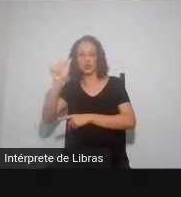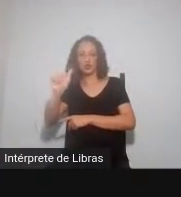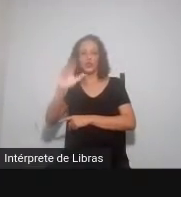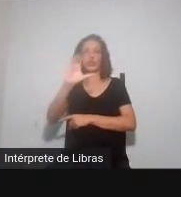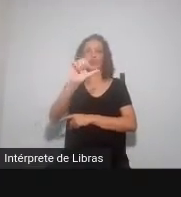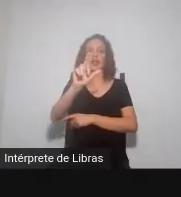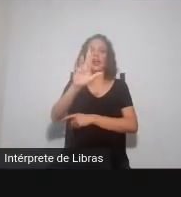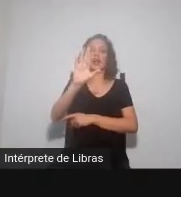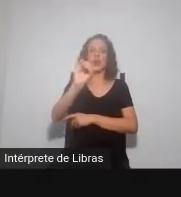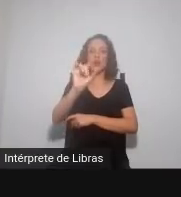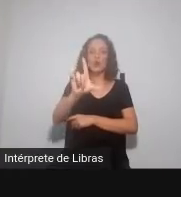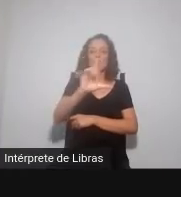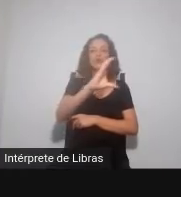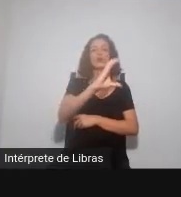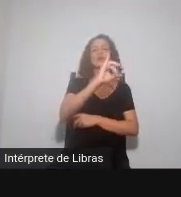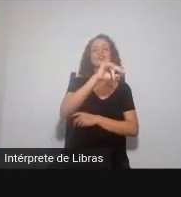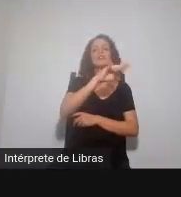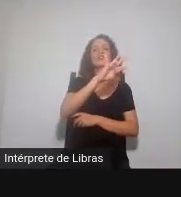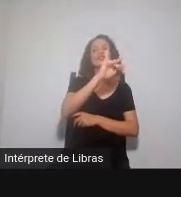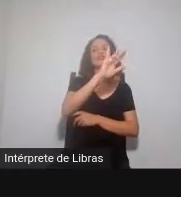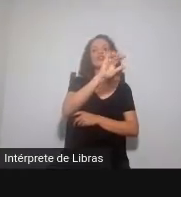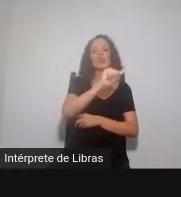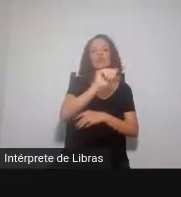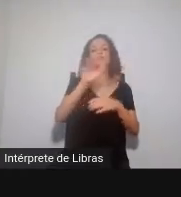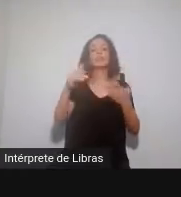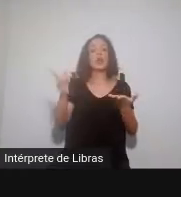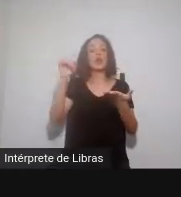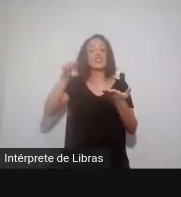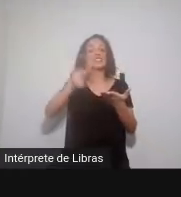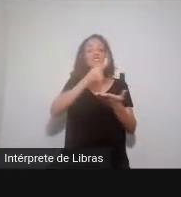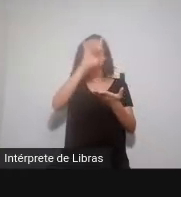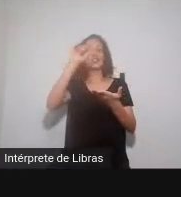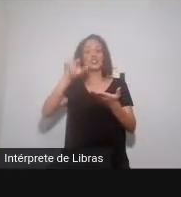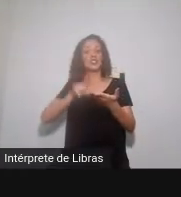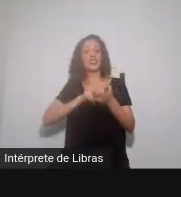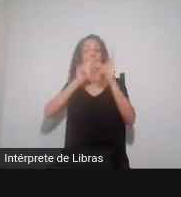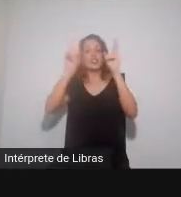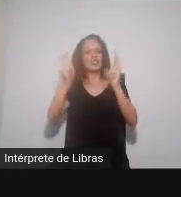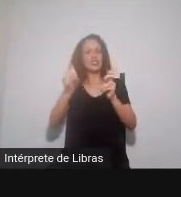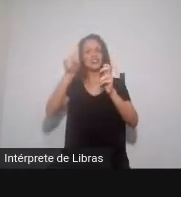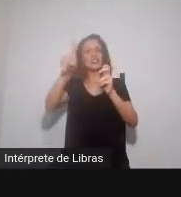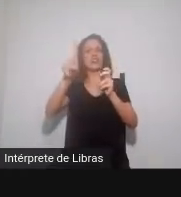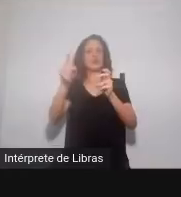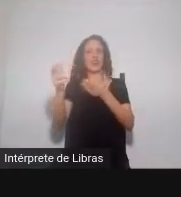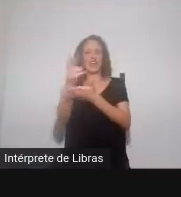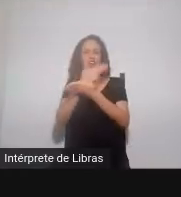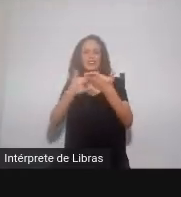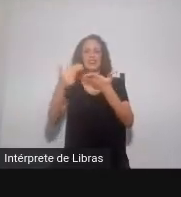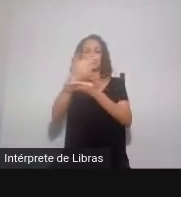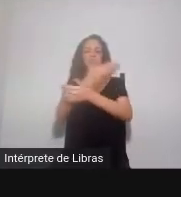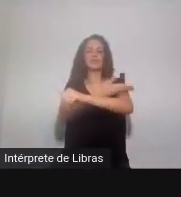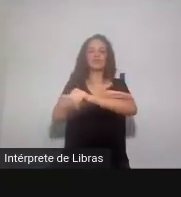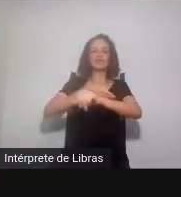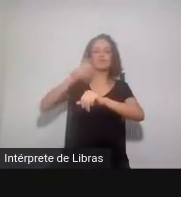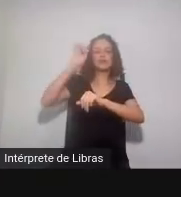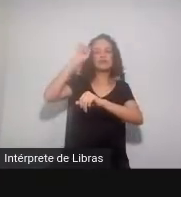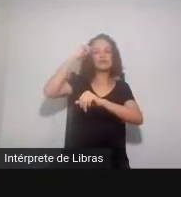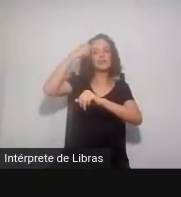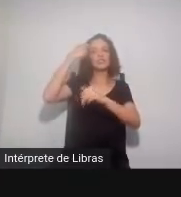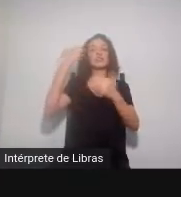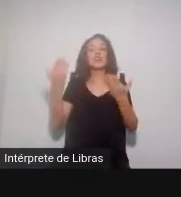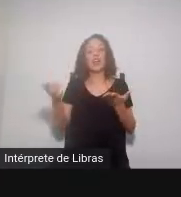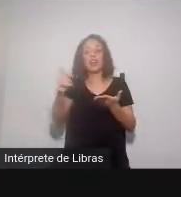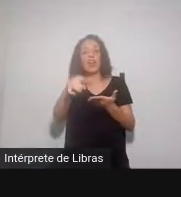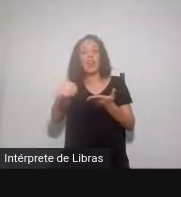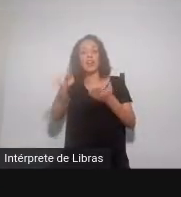tema, ilustração preto e branco. E elas leem os textos para as crianças em vídeo e disponibilizam